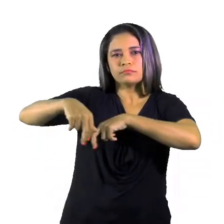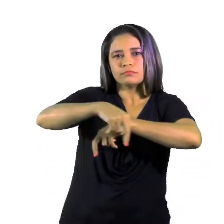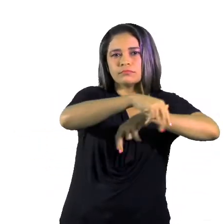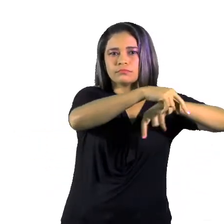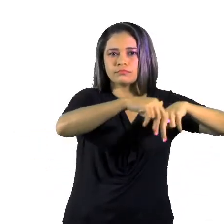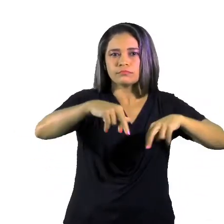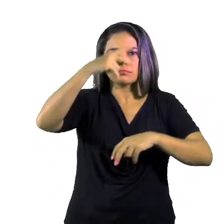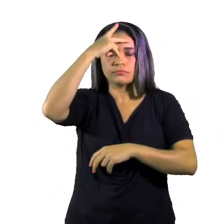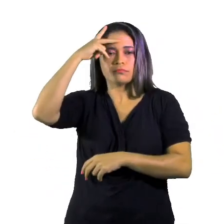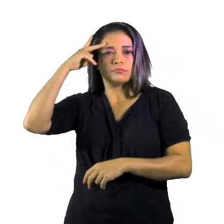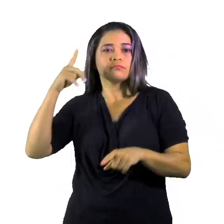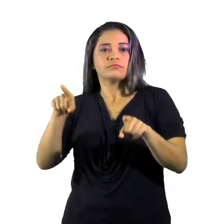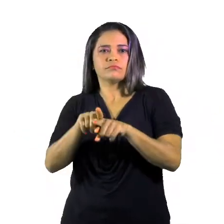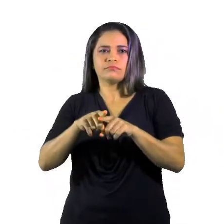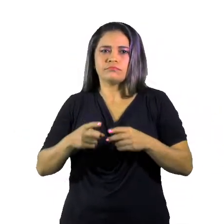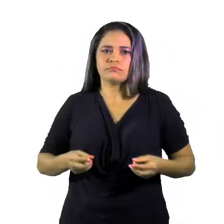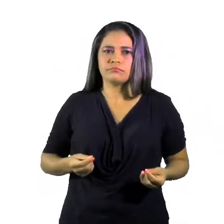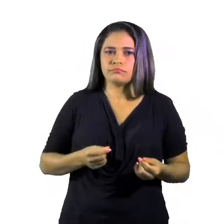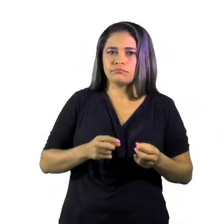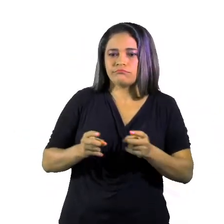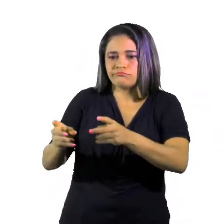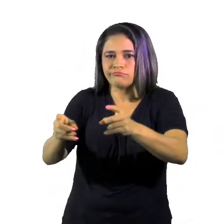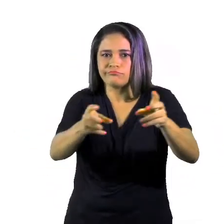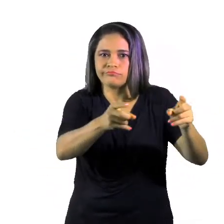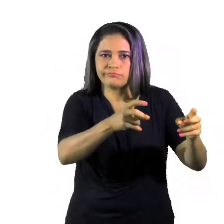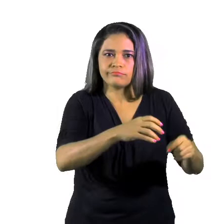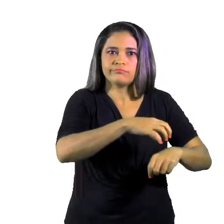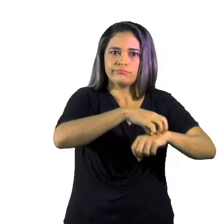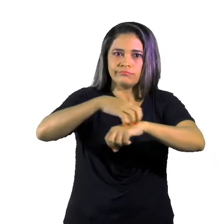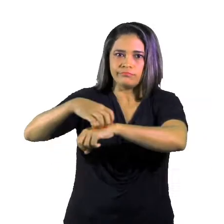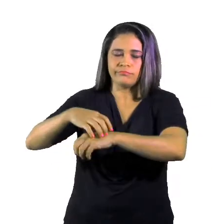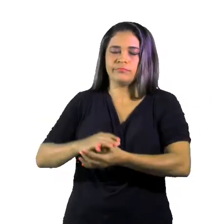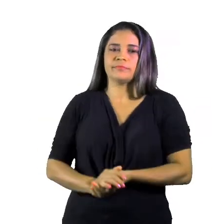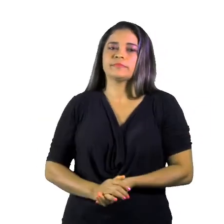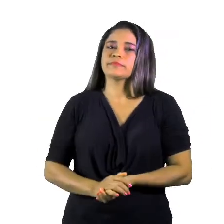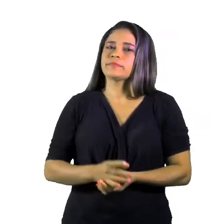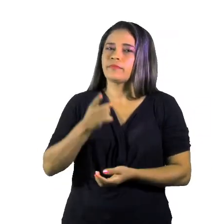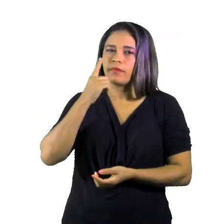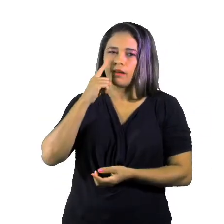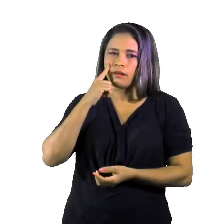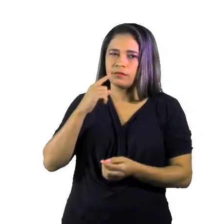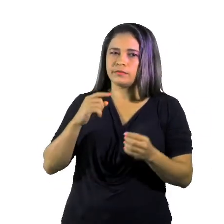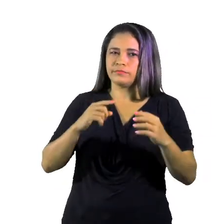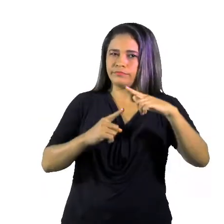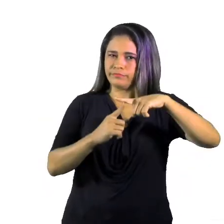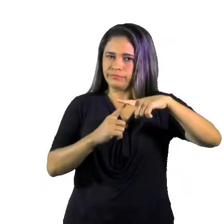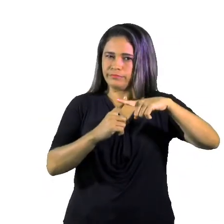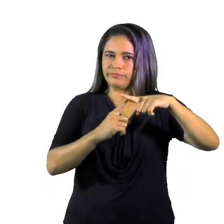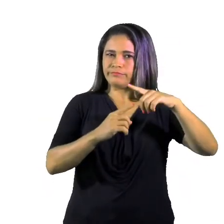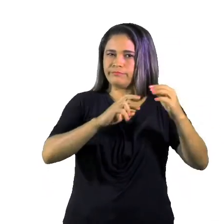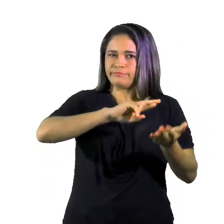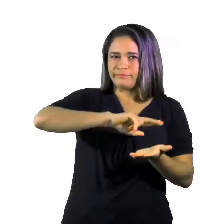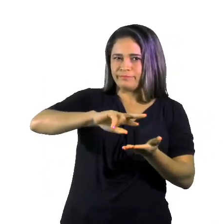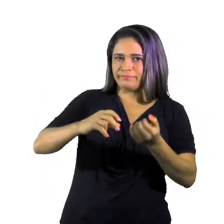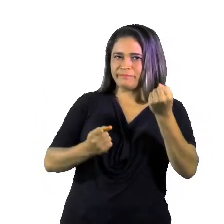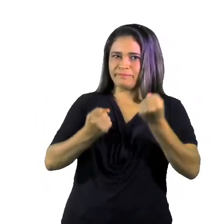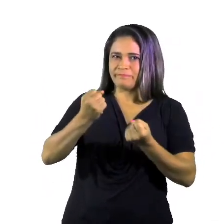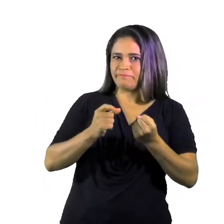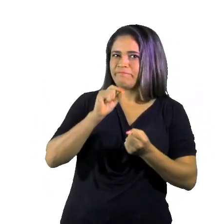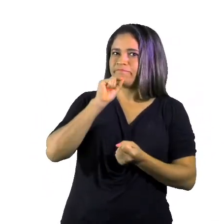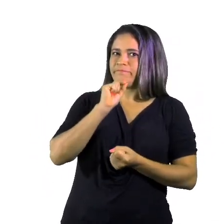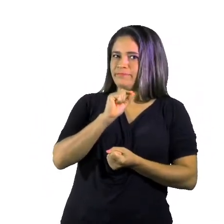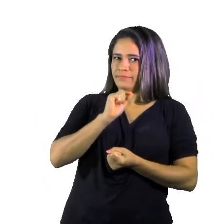mercadorias. As redes de transporte, elas são, observa bem nas imagens o que são essas redes